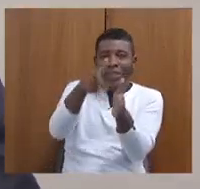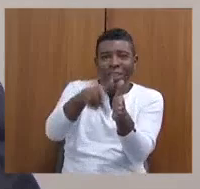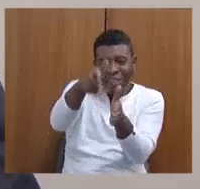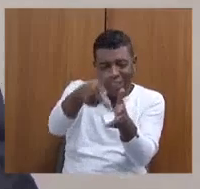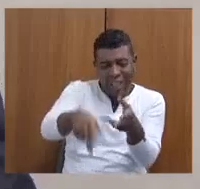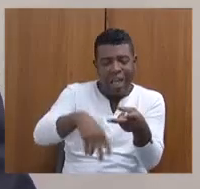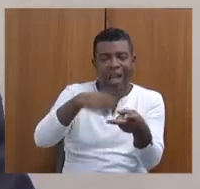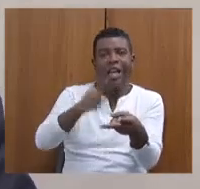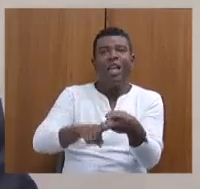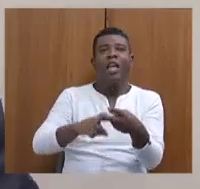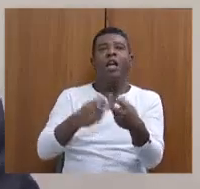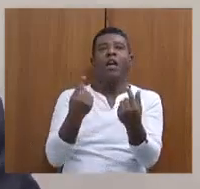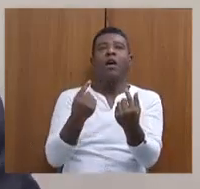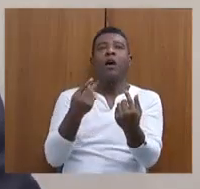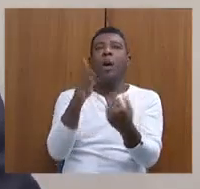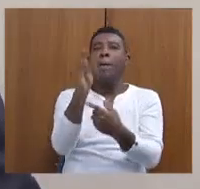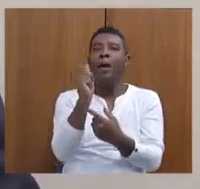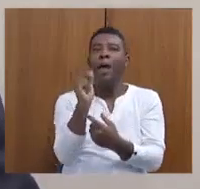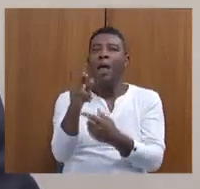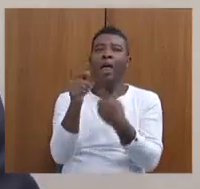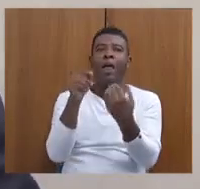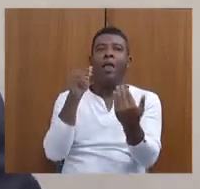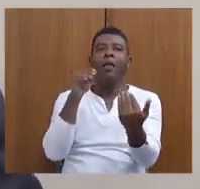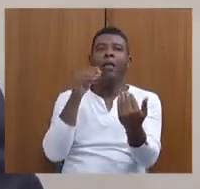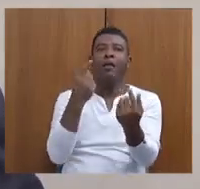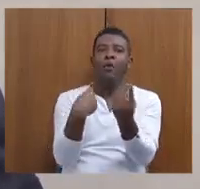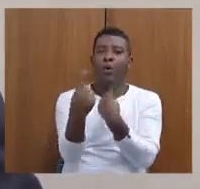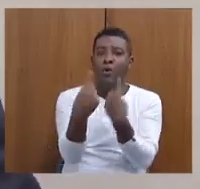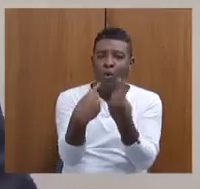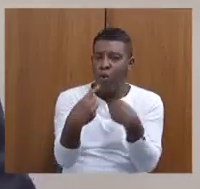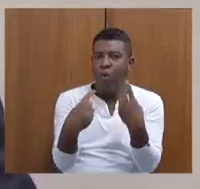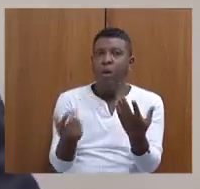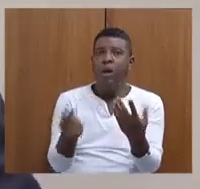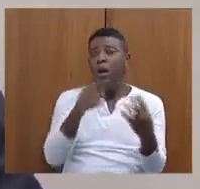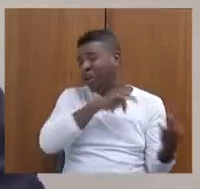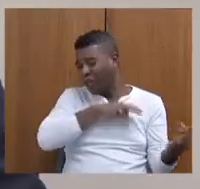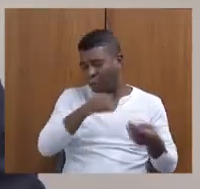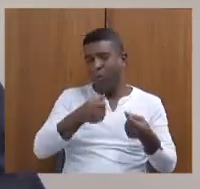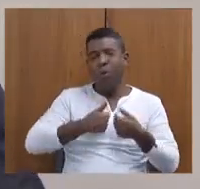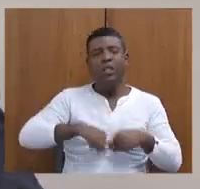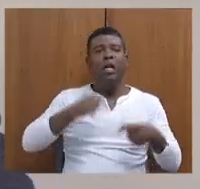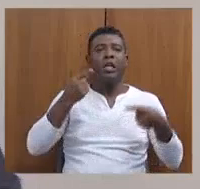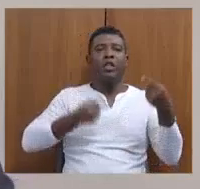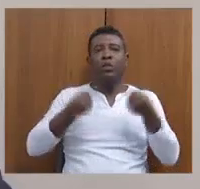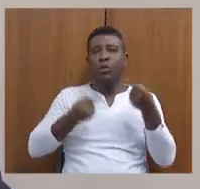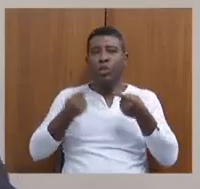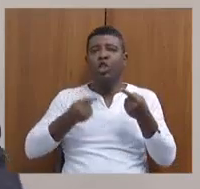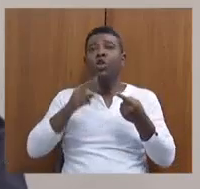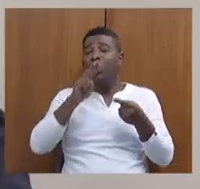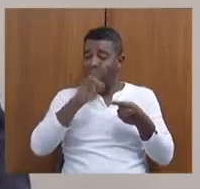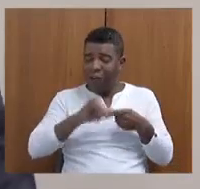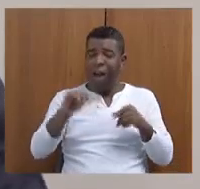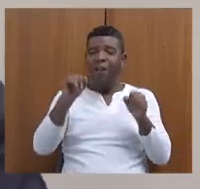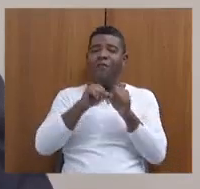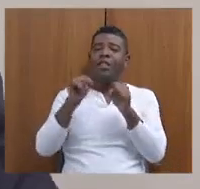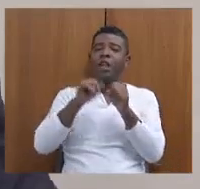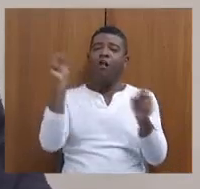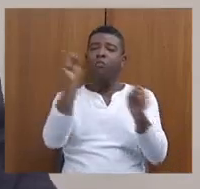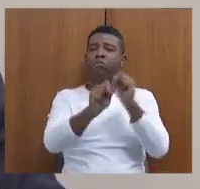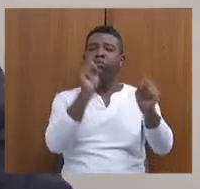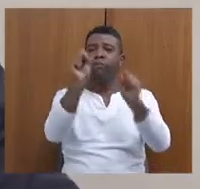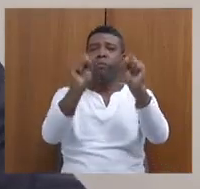tudo isso está sendo pensado discutido e será implementado a medida que as coisas forem